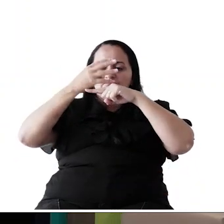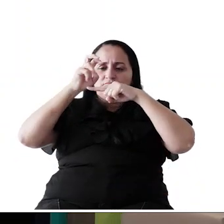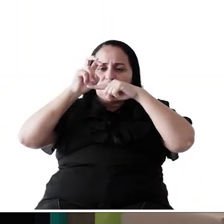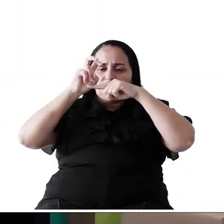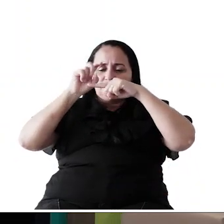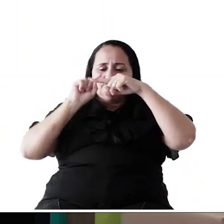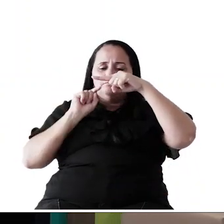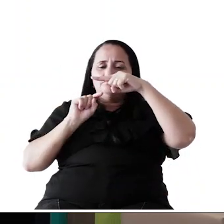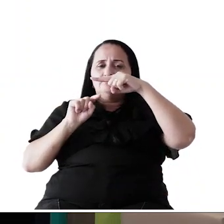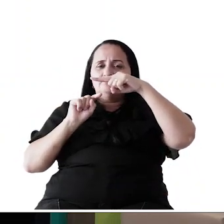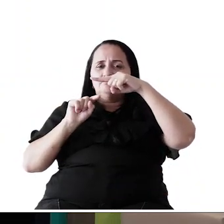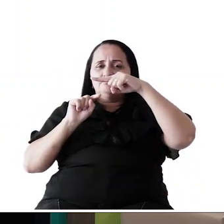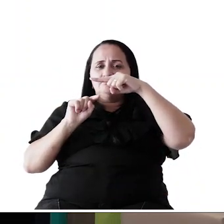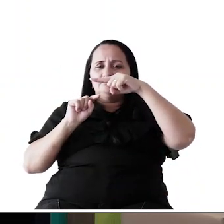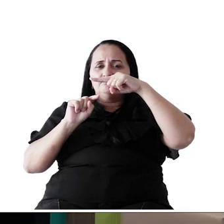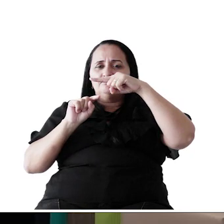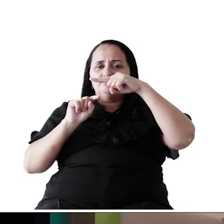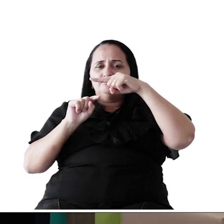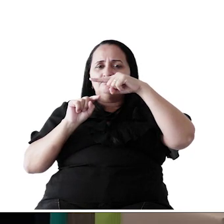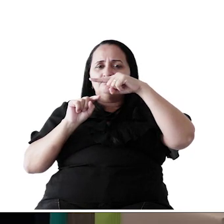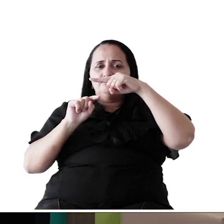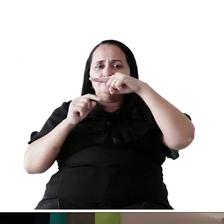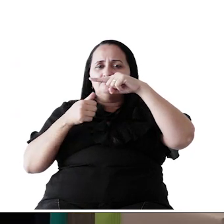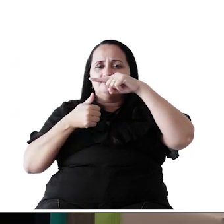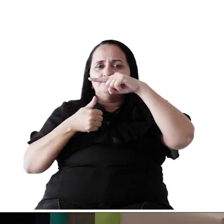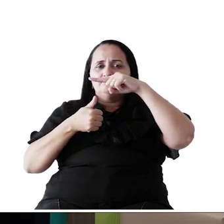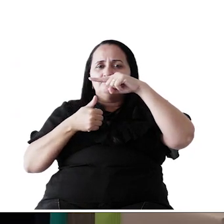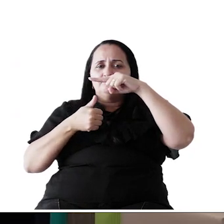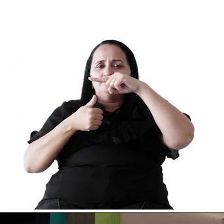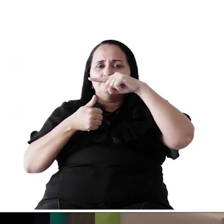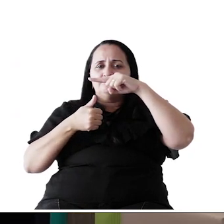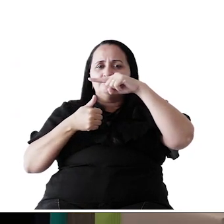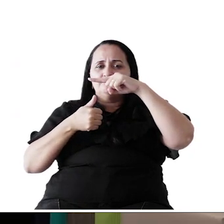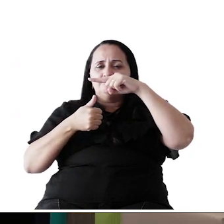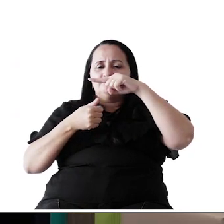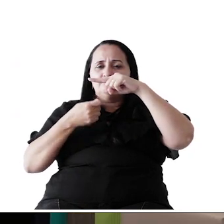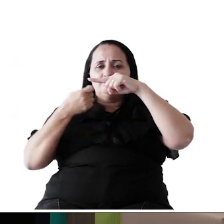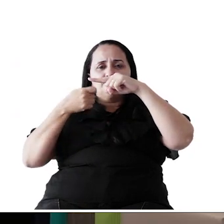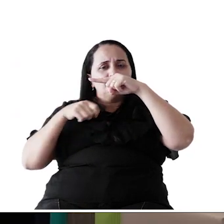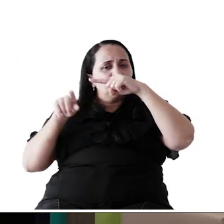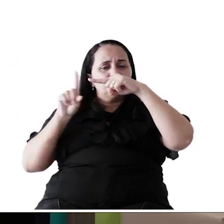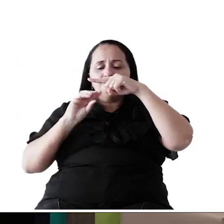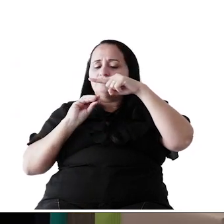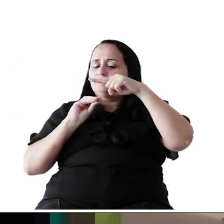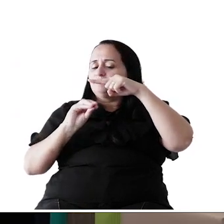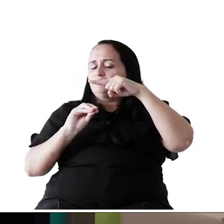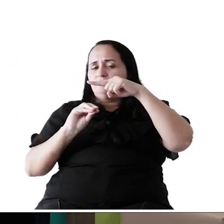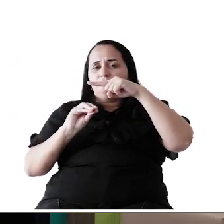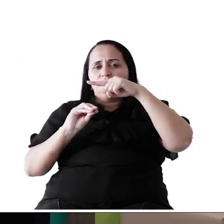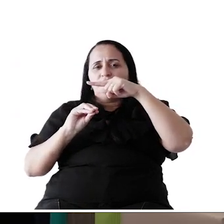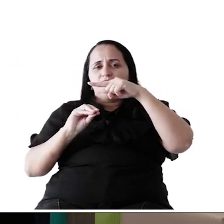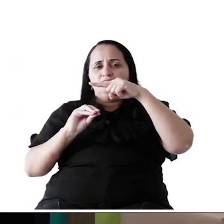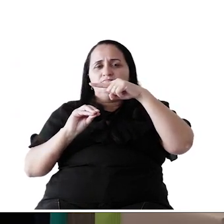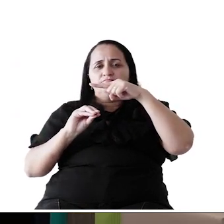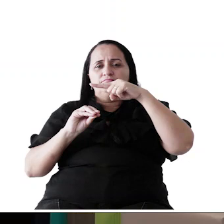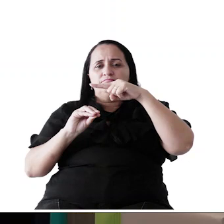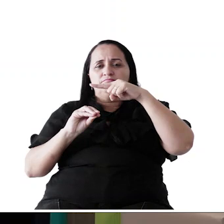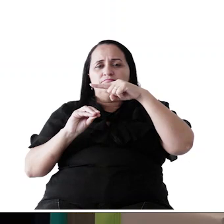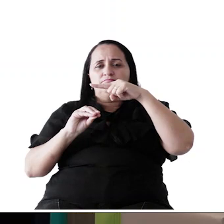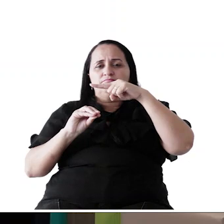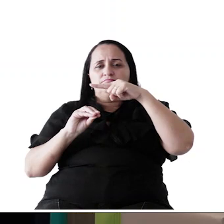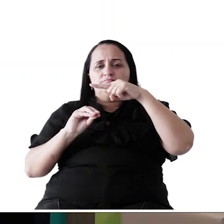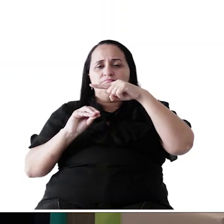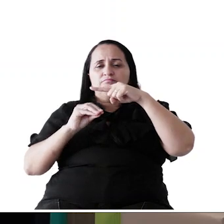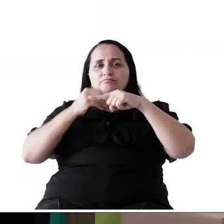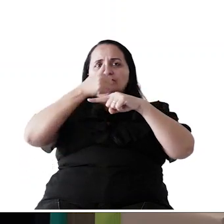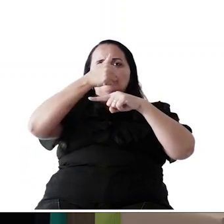45, aqui embaixo tem 1. E por isso a gente não escreve esse denominador 1. Então,